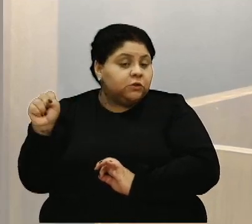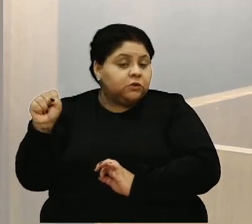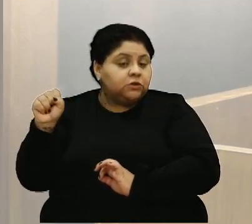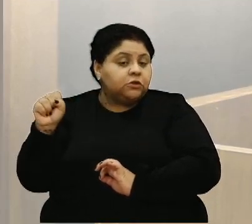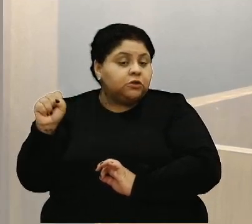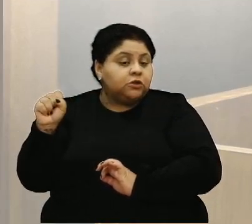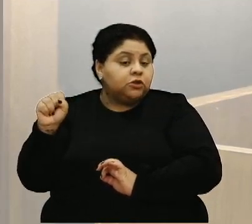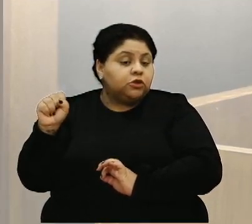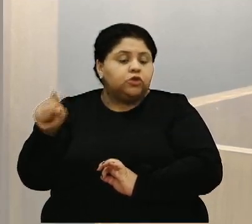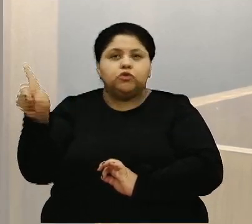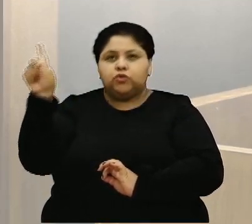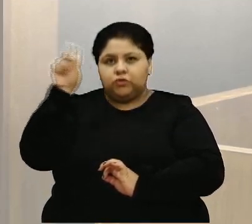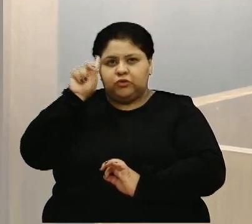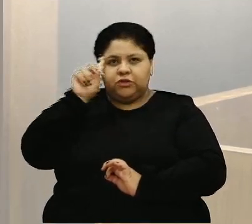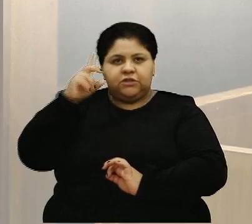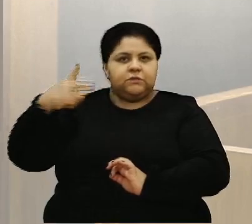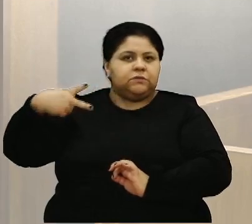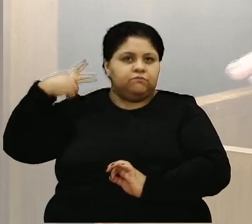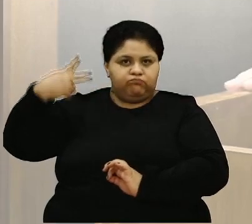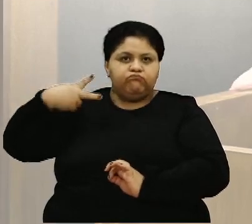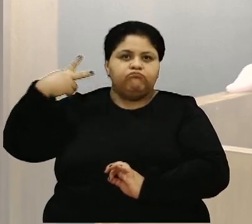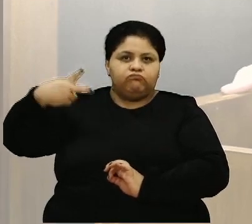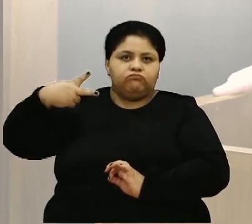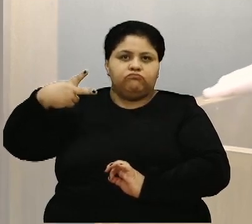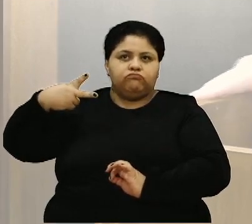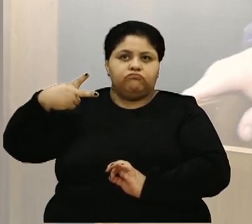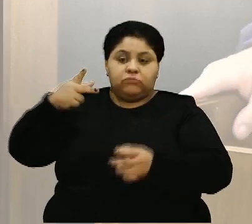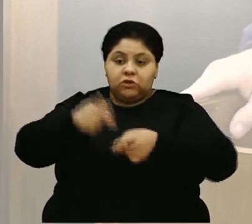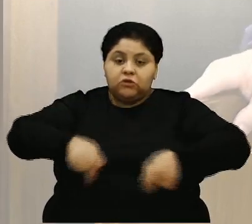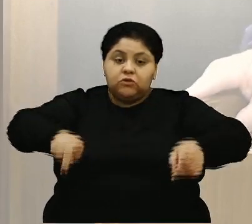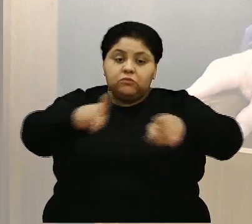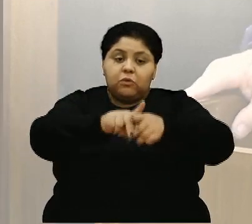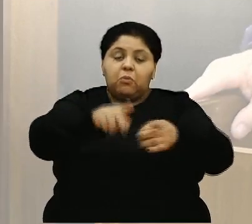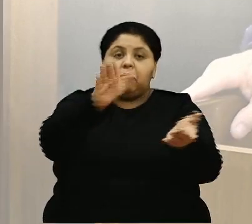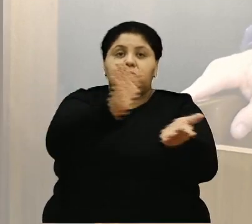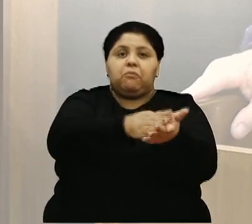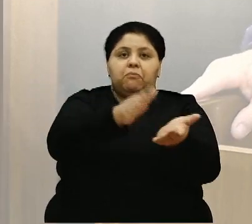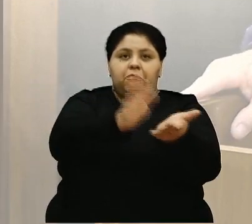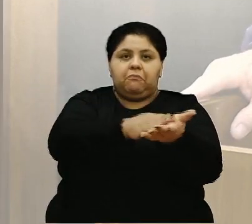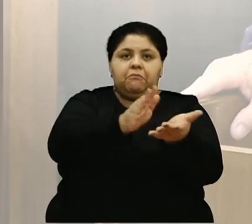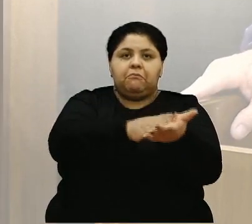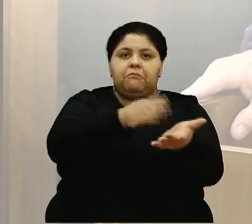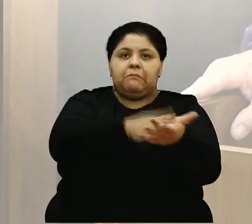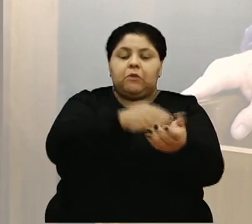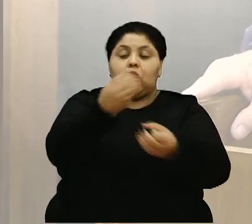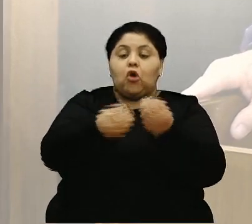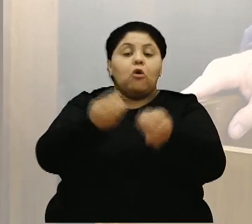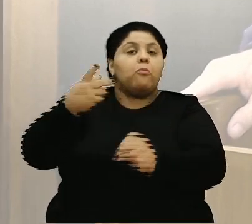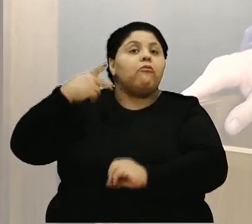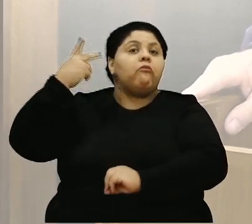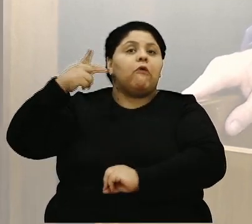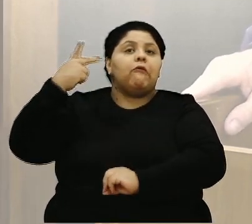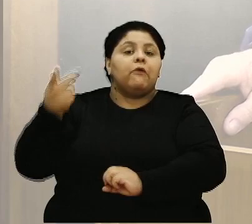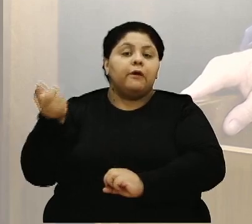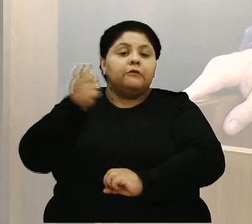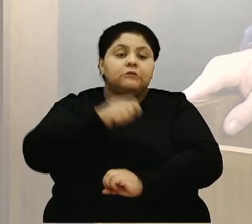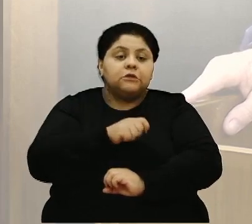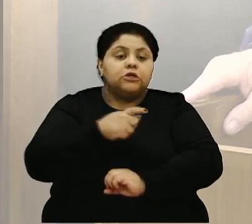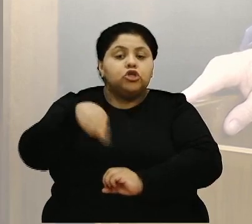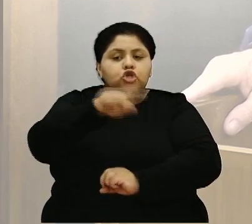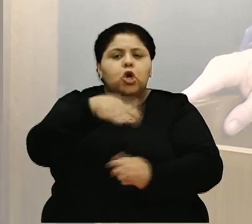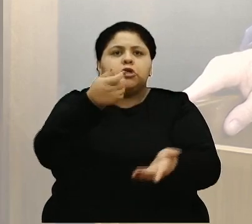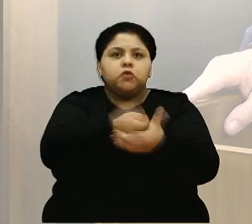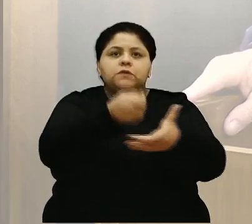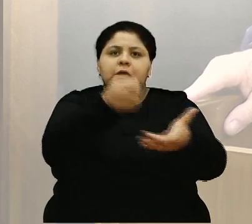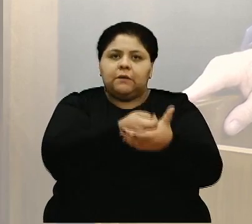dia a dia, vereadores, a população me cobrando como vereador a necessidade de nós